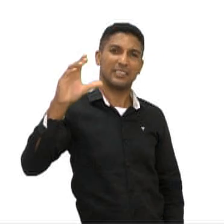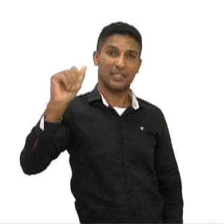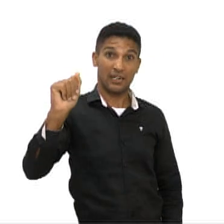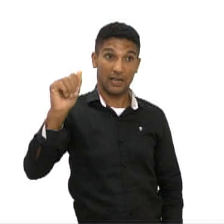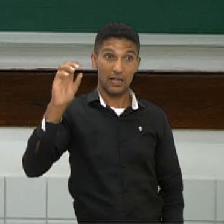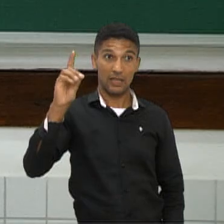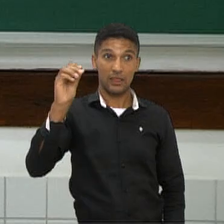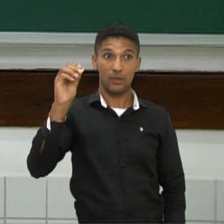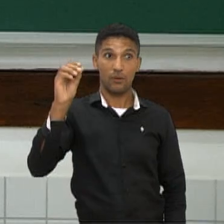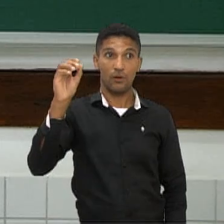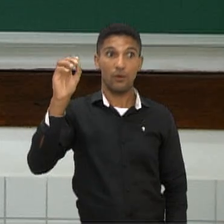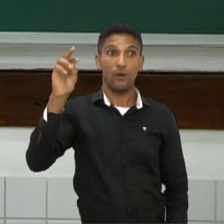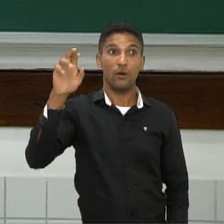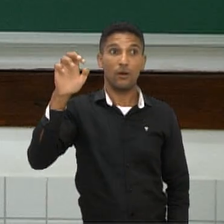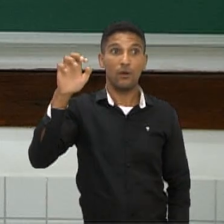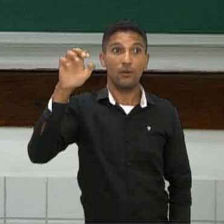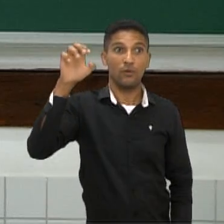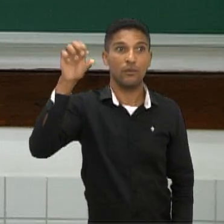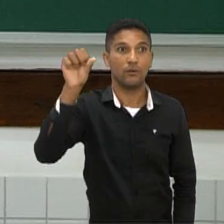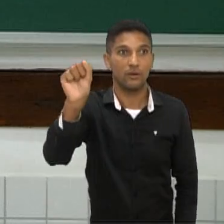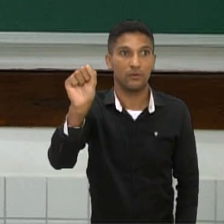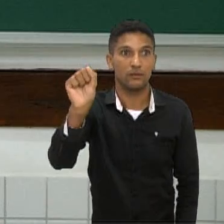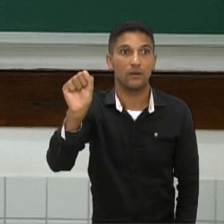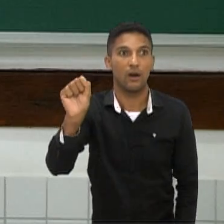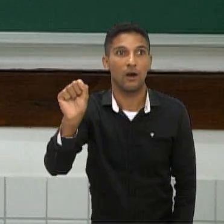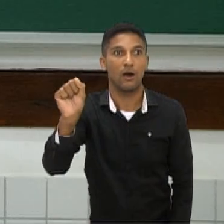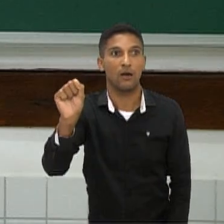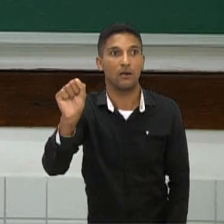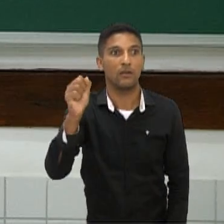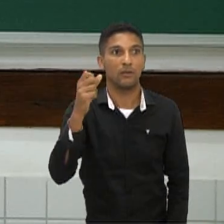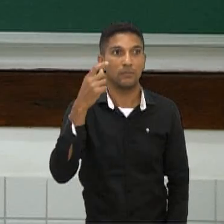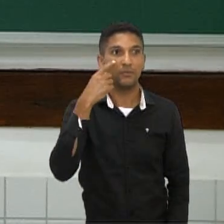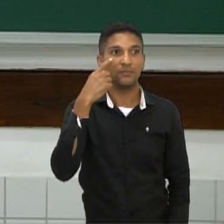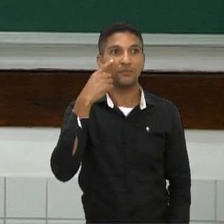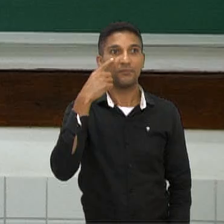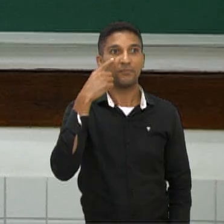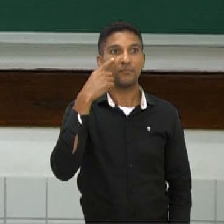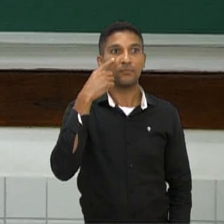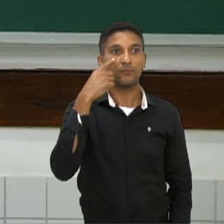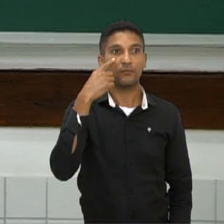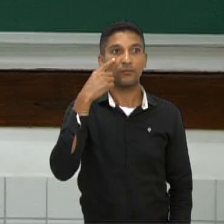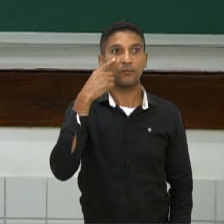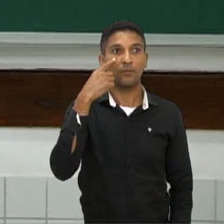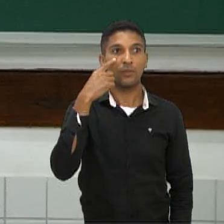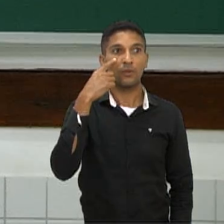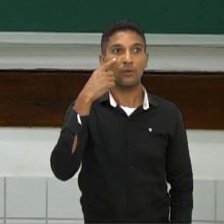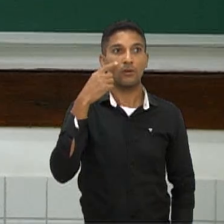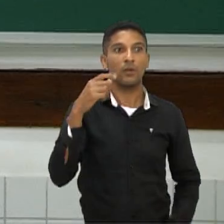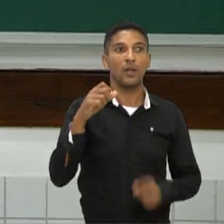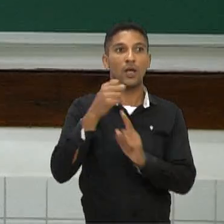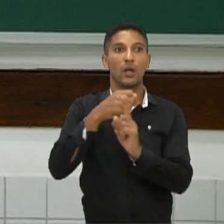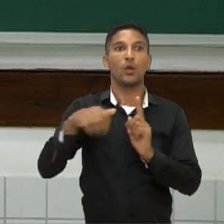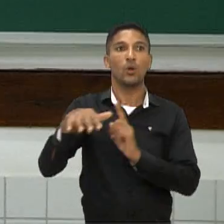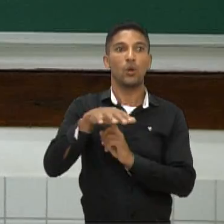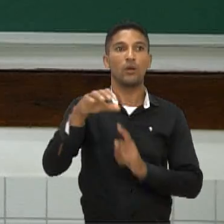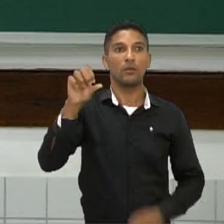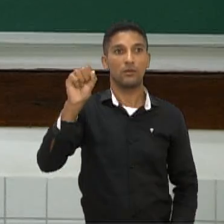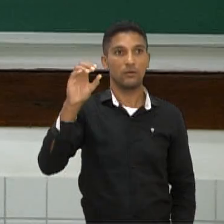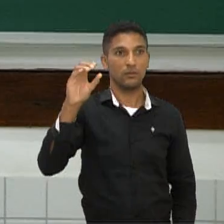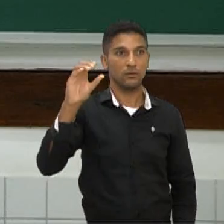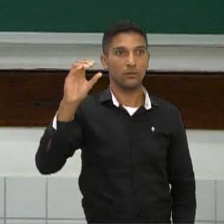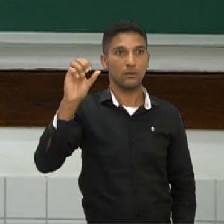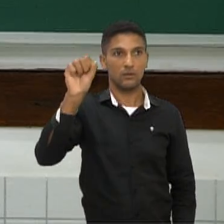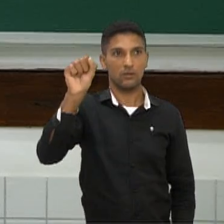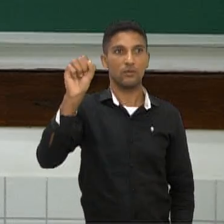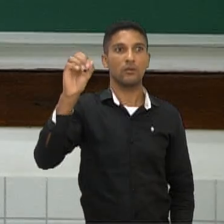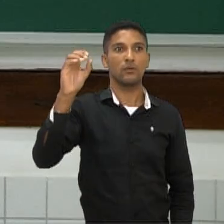a quantidade de crianças que nascem e vivas até lá os 7 anos